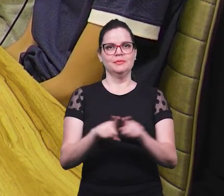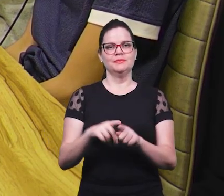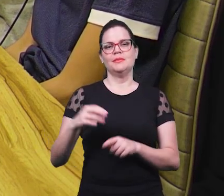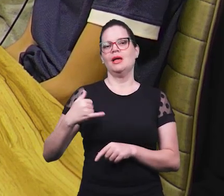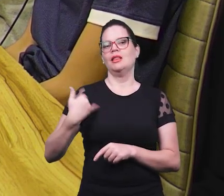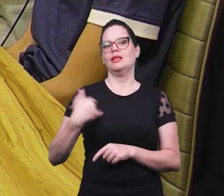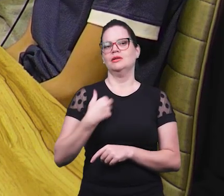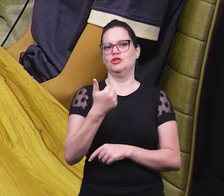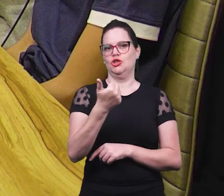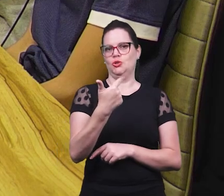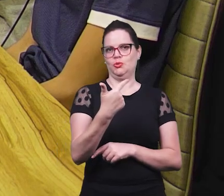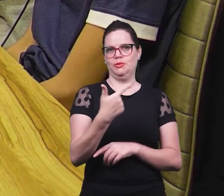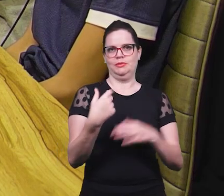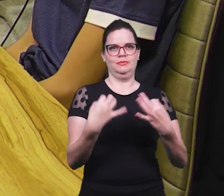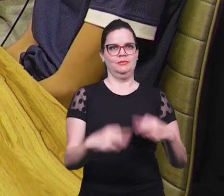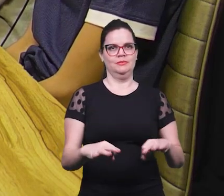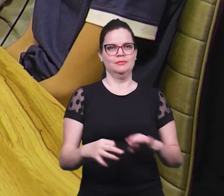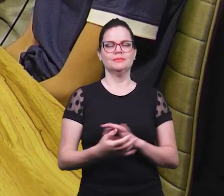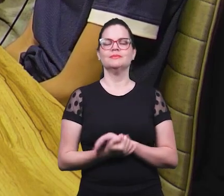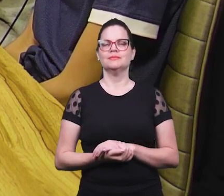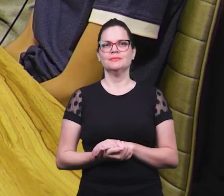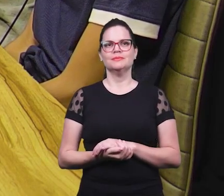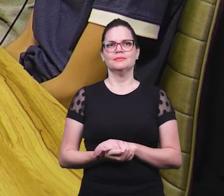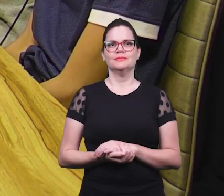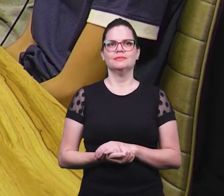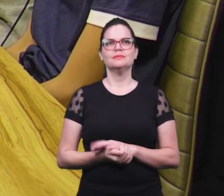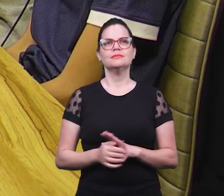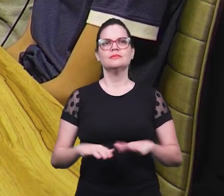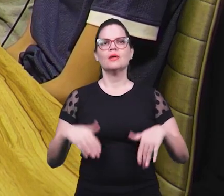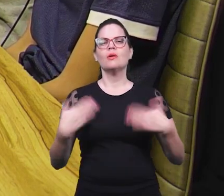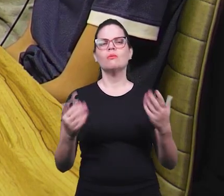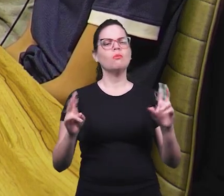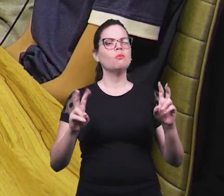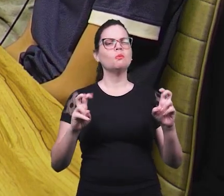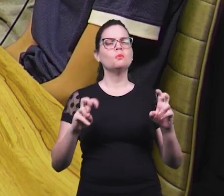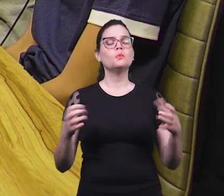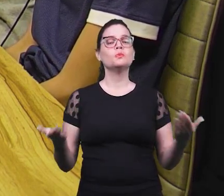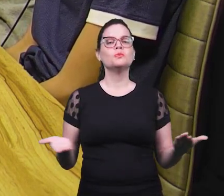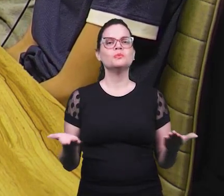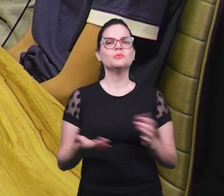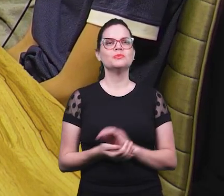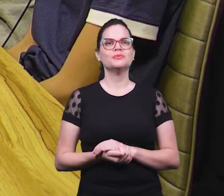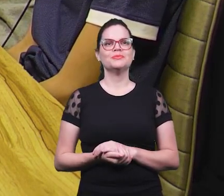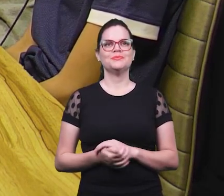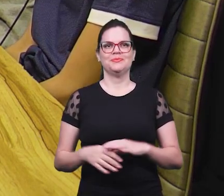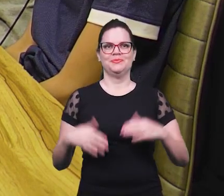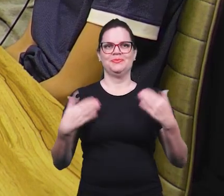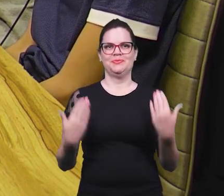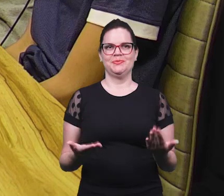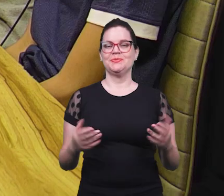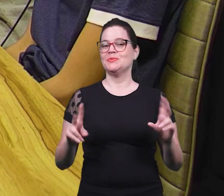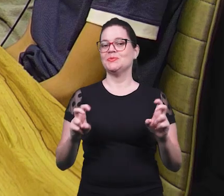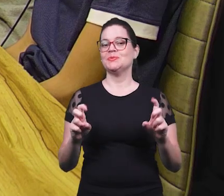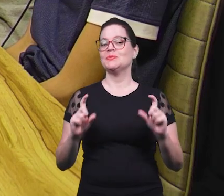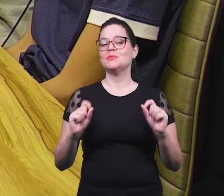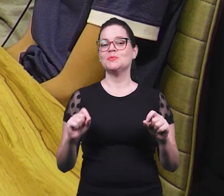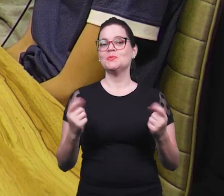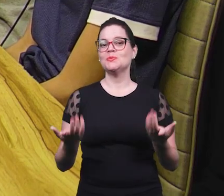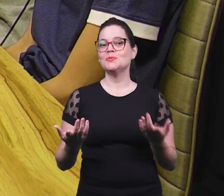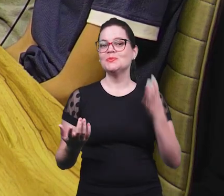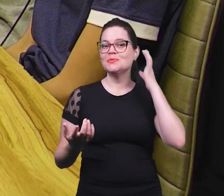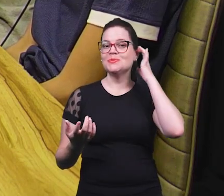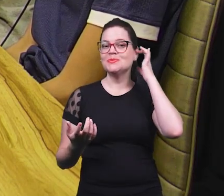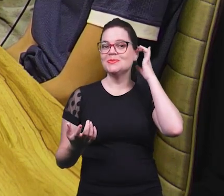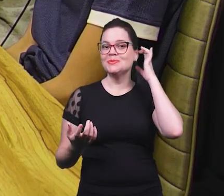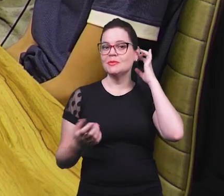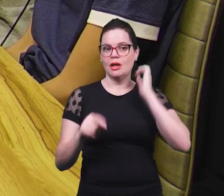tem 12 anos, não é isso, Rafaele? Sim. Sim. E qual será o nosso tema, Vanessa? Então, como eu disse,